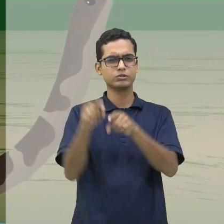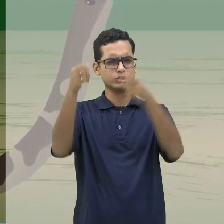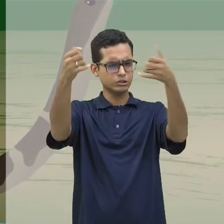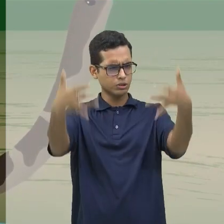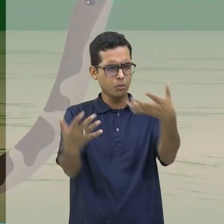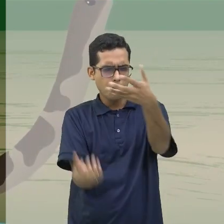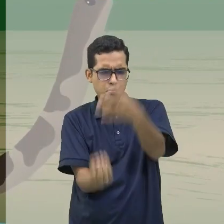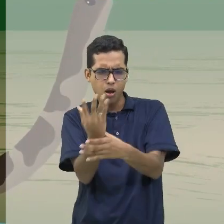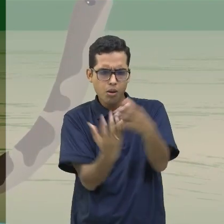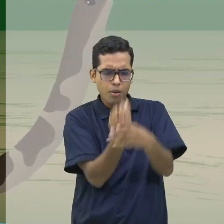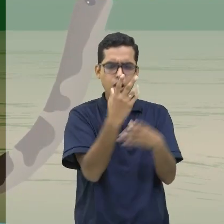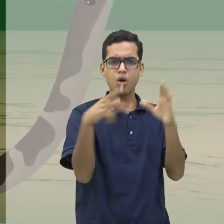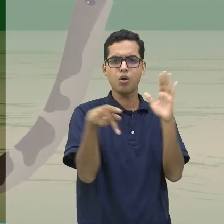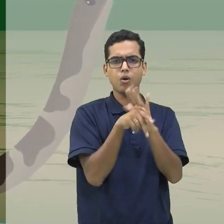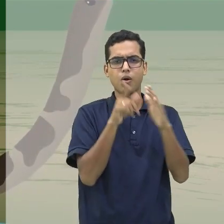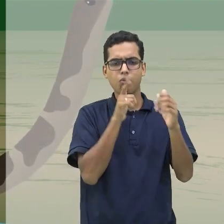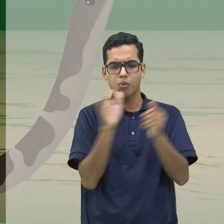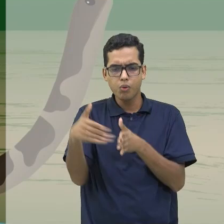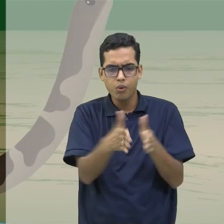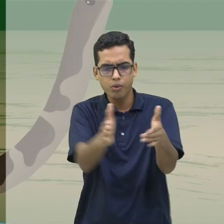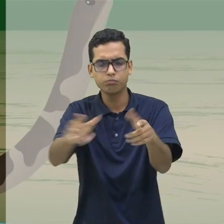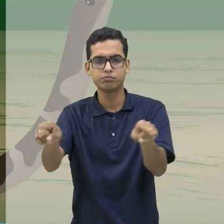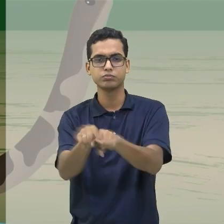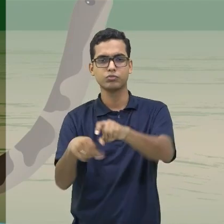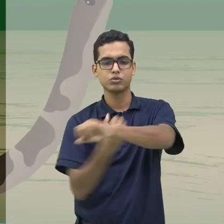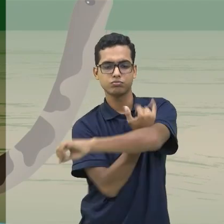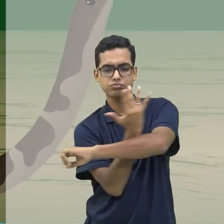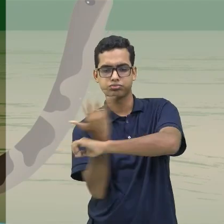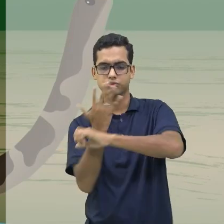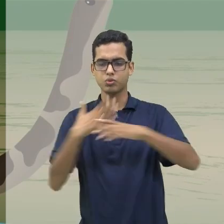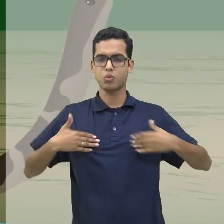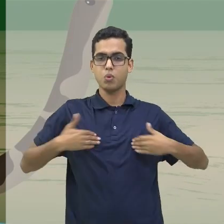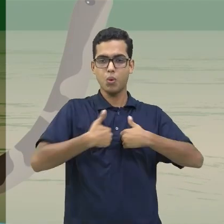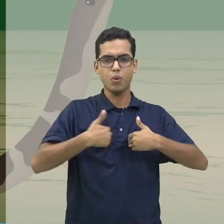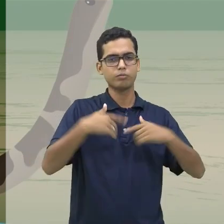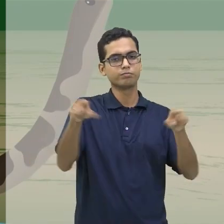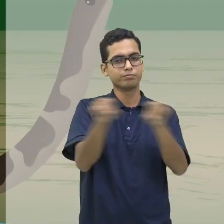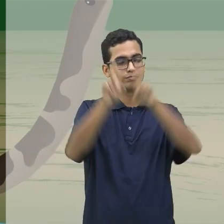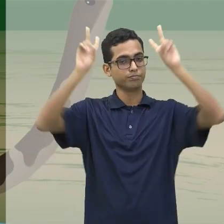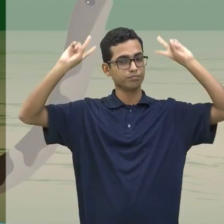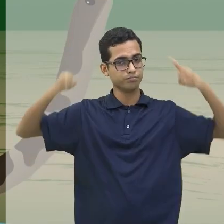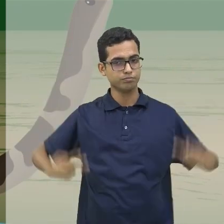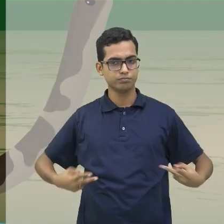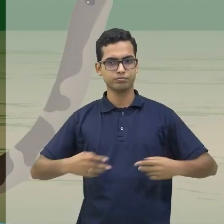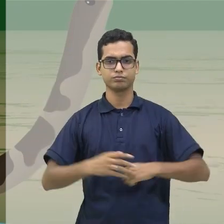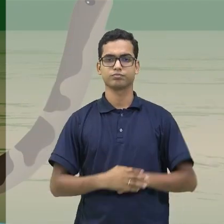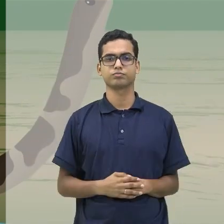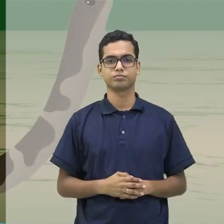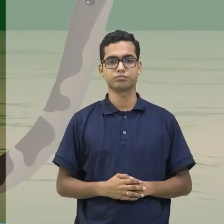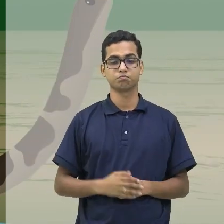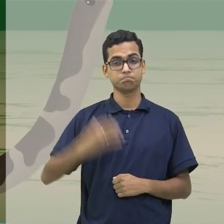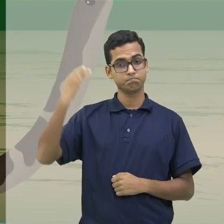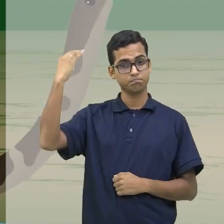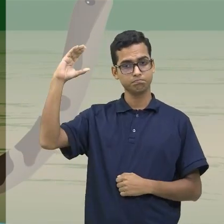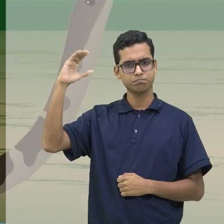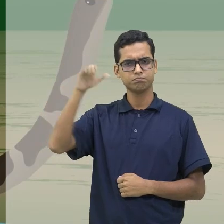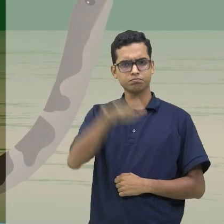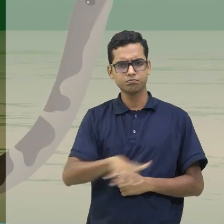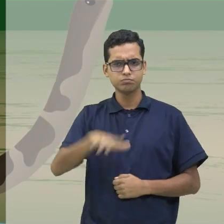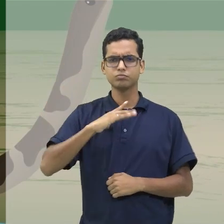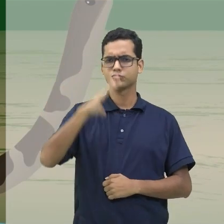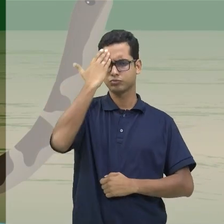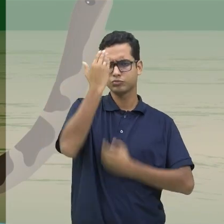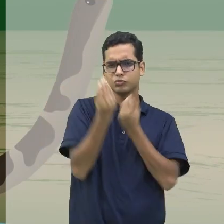rios, dos animais, das plantas e dos seres humanos. Cientificamente, entende-se que